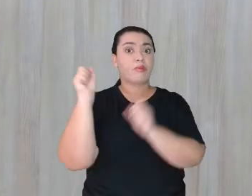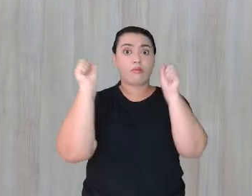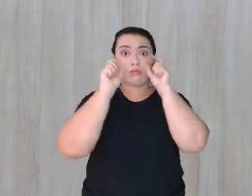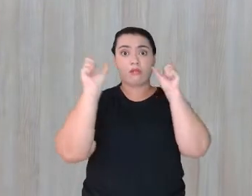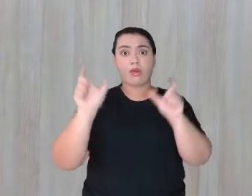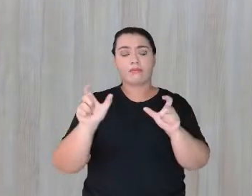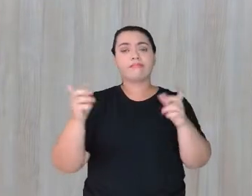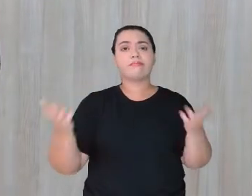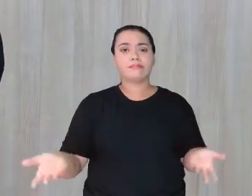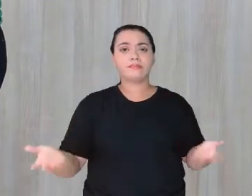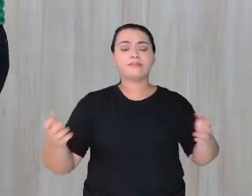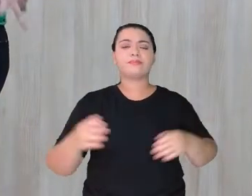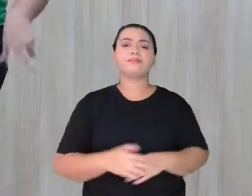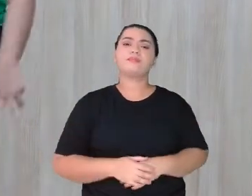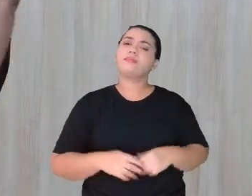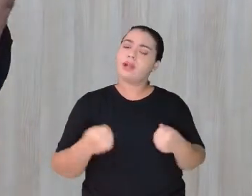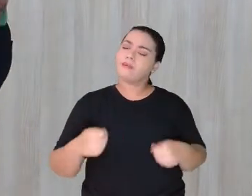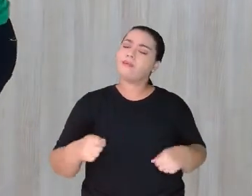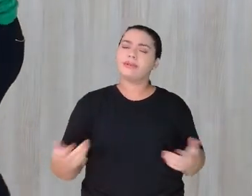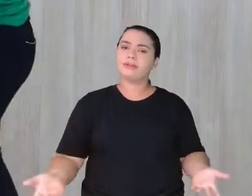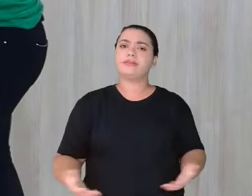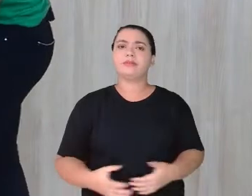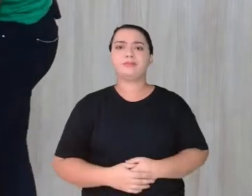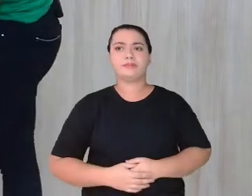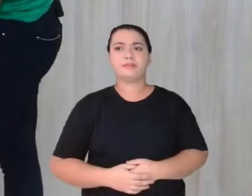né? E é assim que tem que ser mesmo, tá?